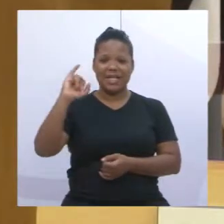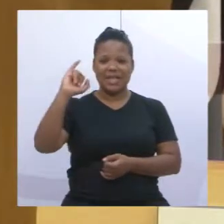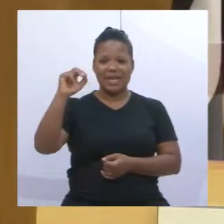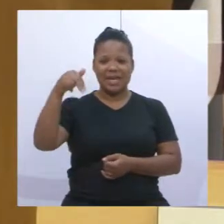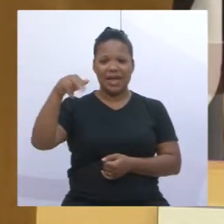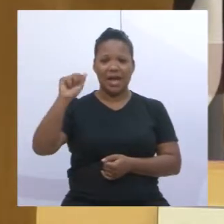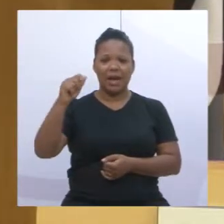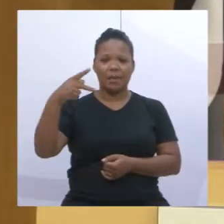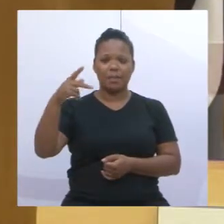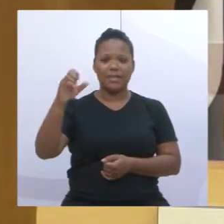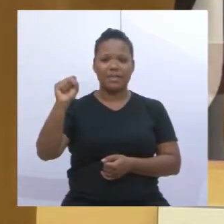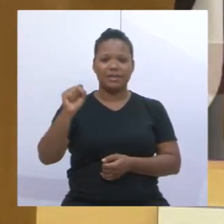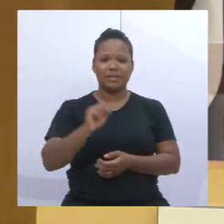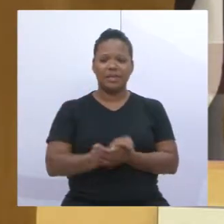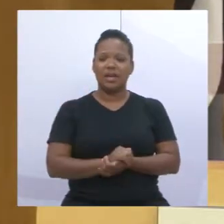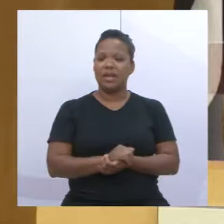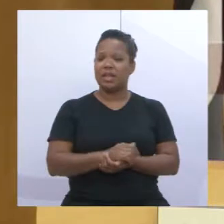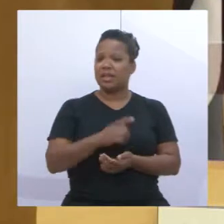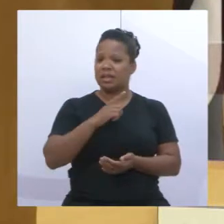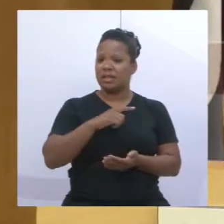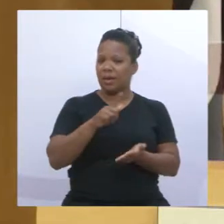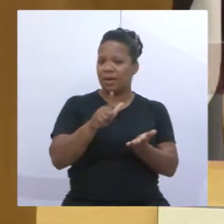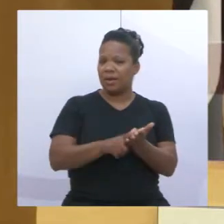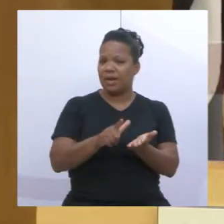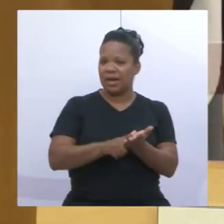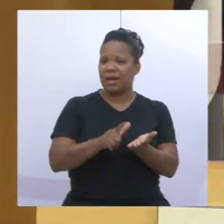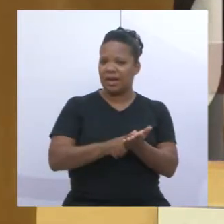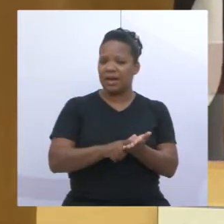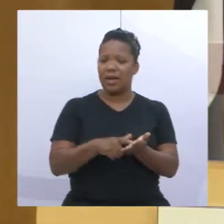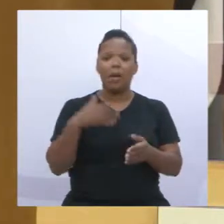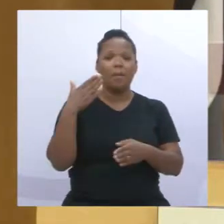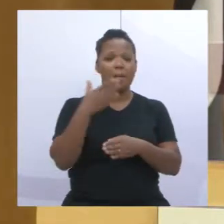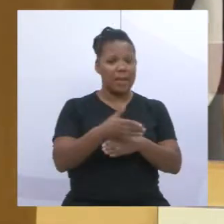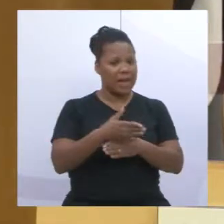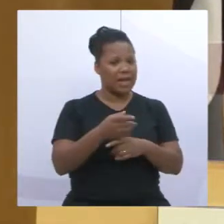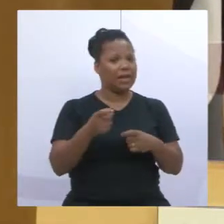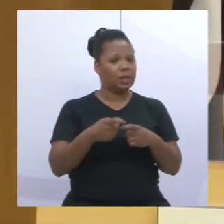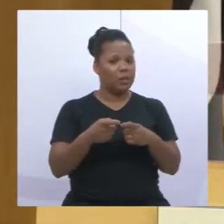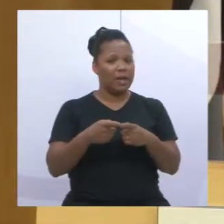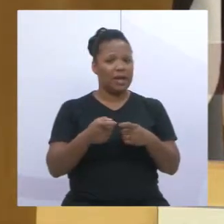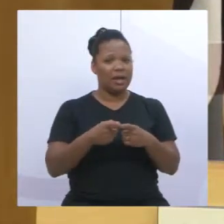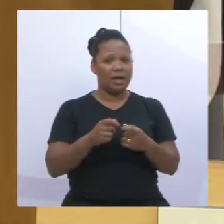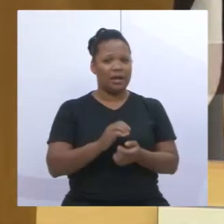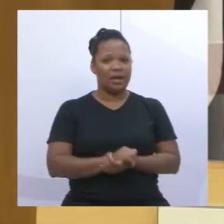Onde tinha que ter uma carteirinha, o trabalhador, para ser atendido. E a